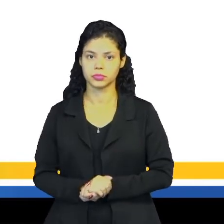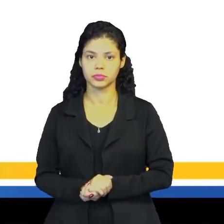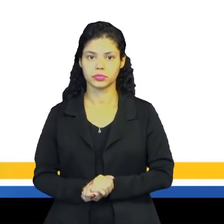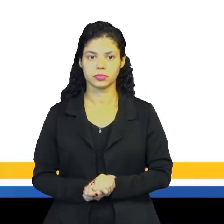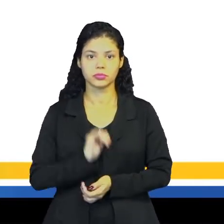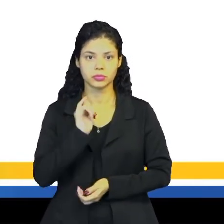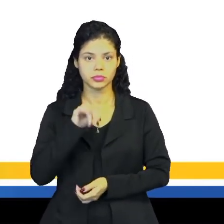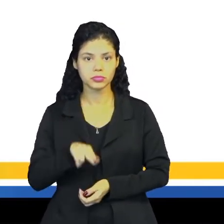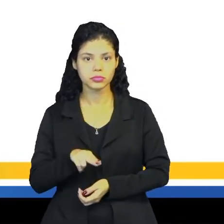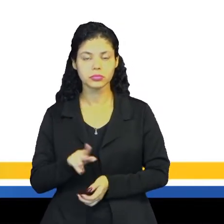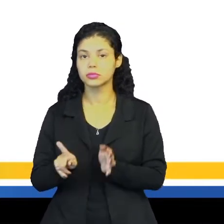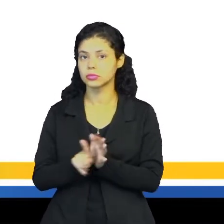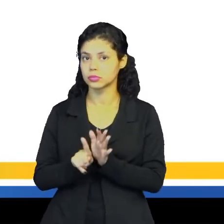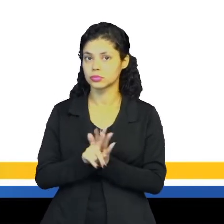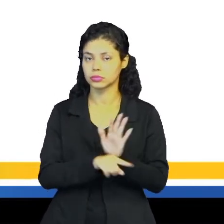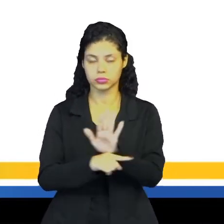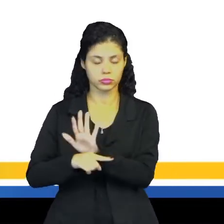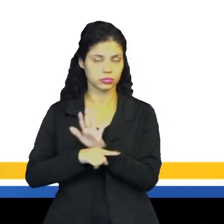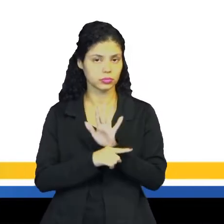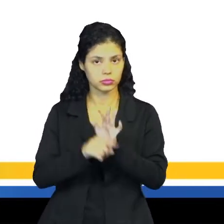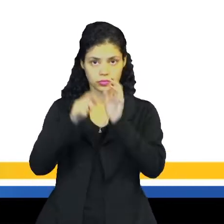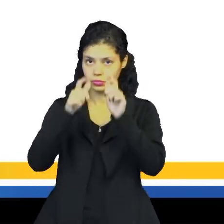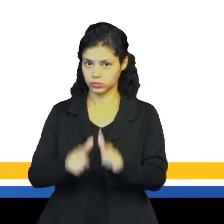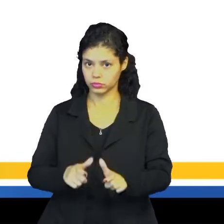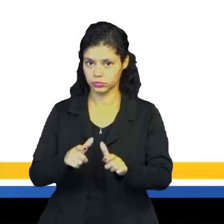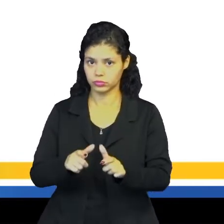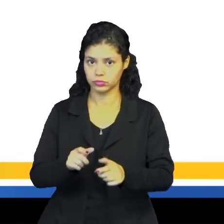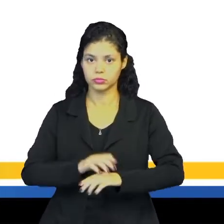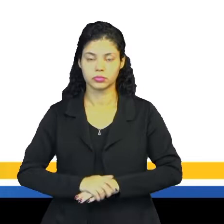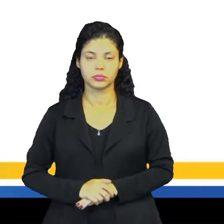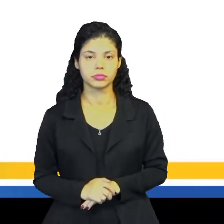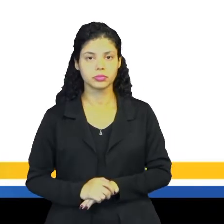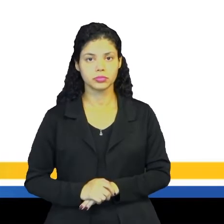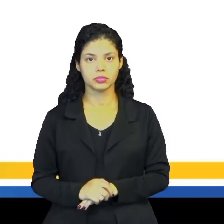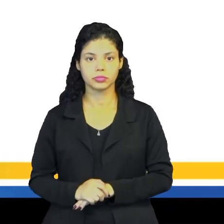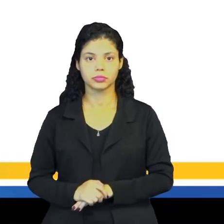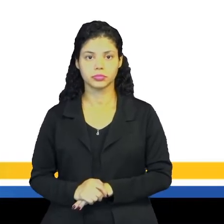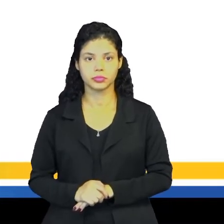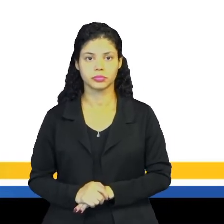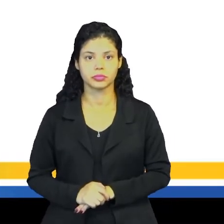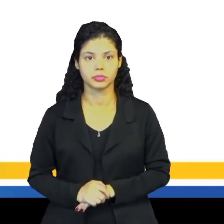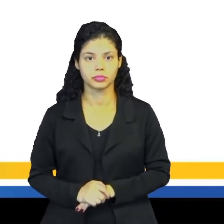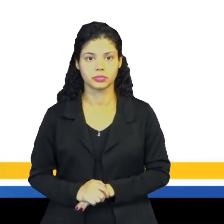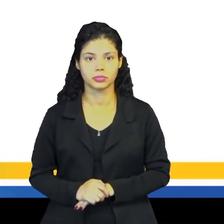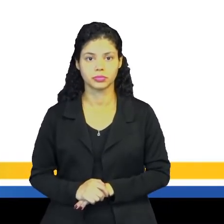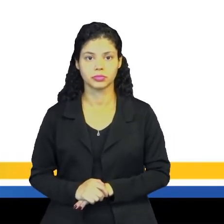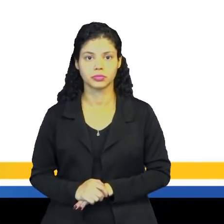que o in está servindo ali para indicar a localização, ok?